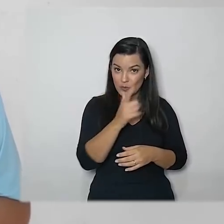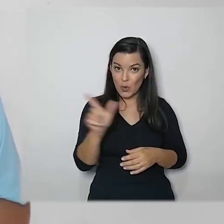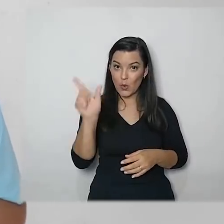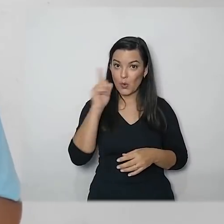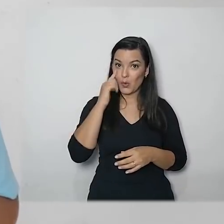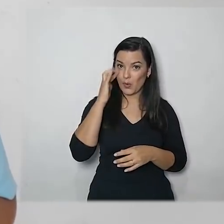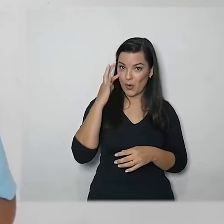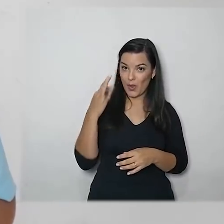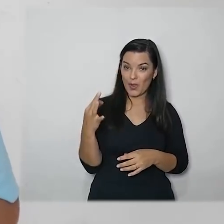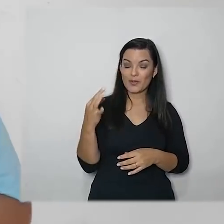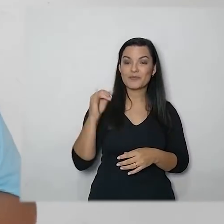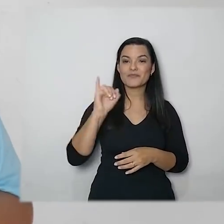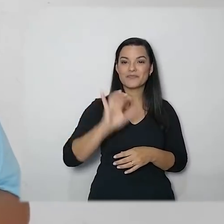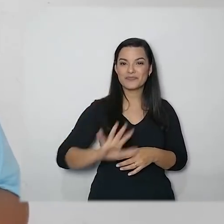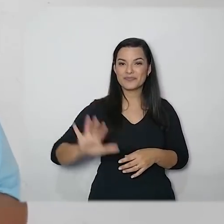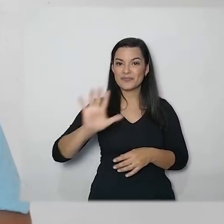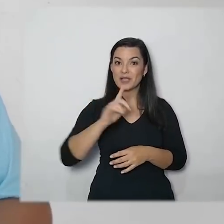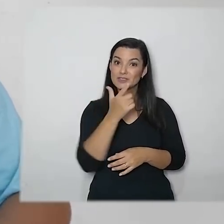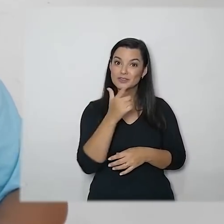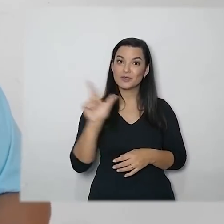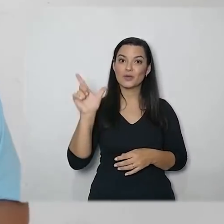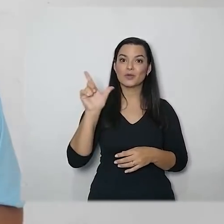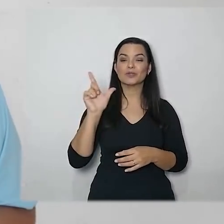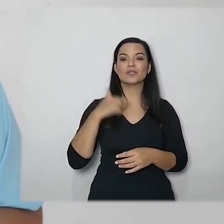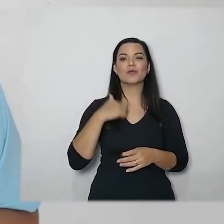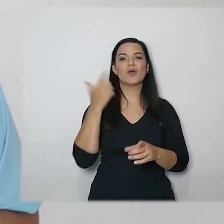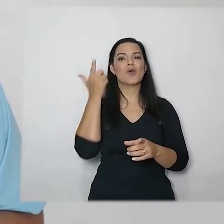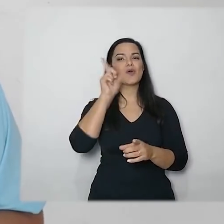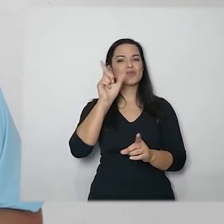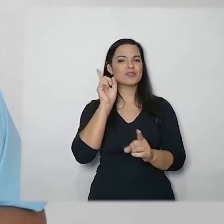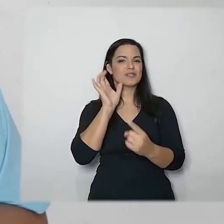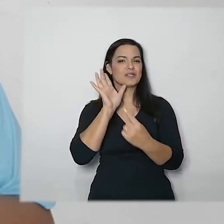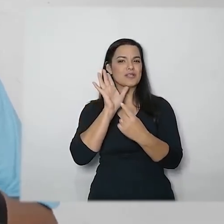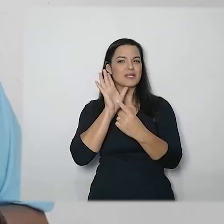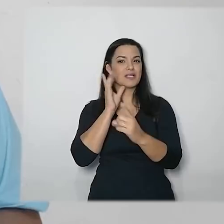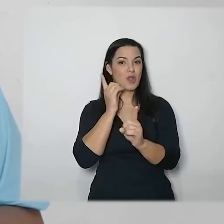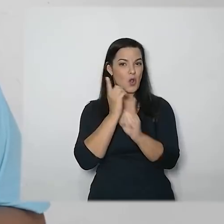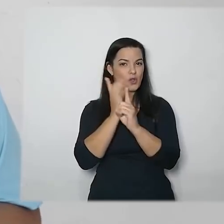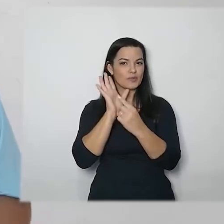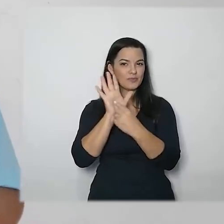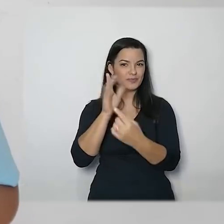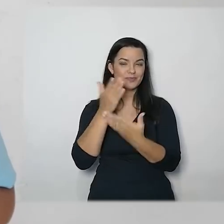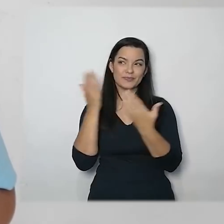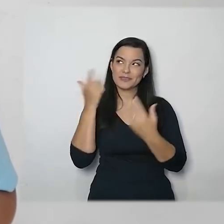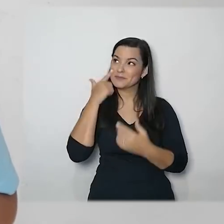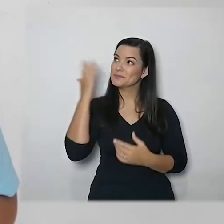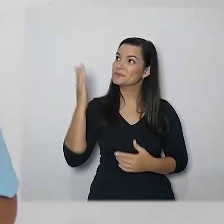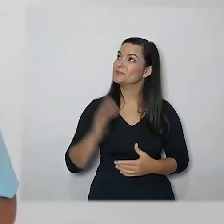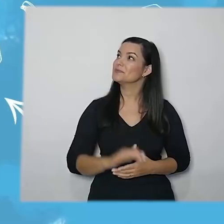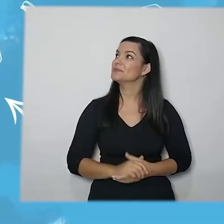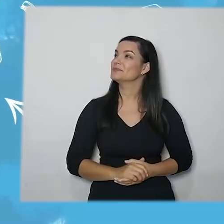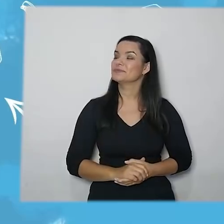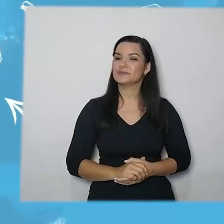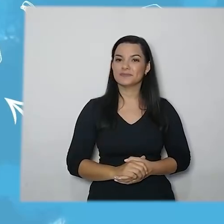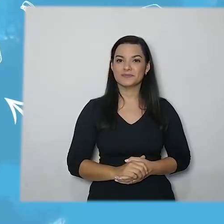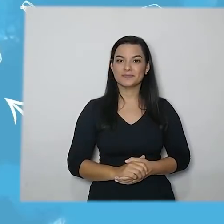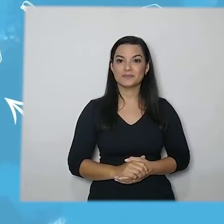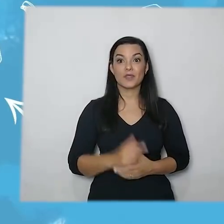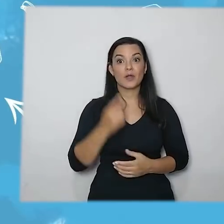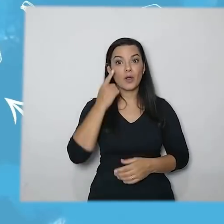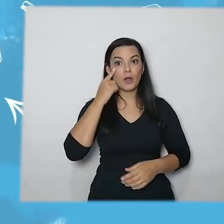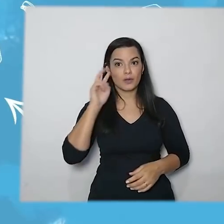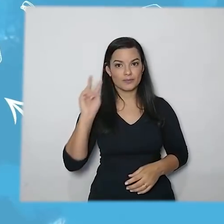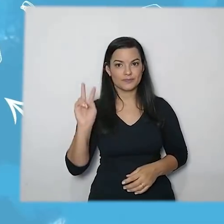observem essa outra imagem que eu consegui encontrar aqui para mostrar a vocês.